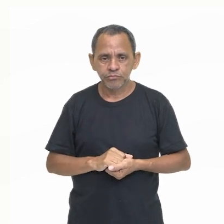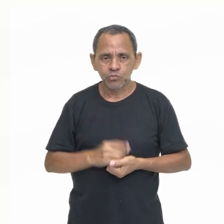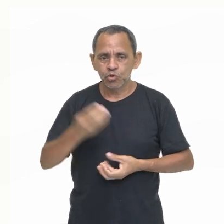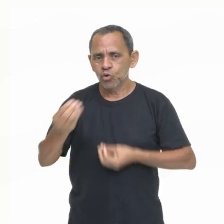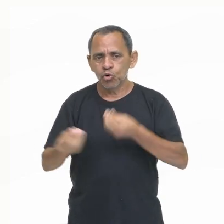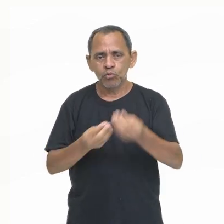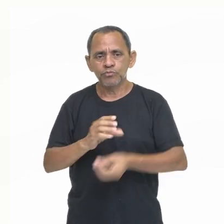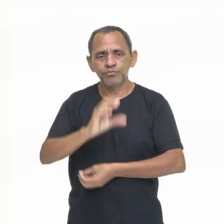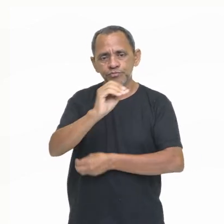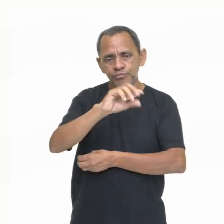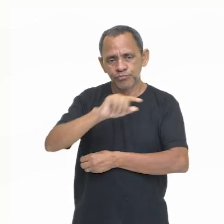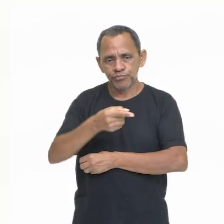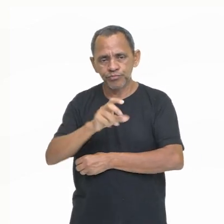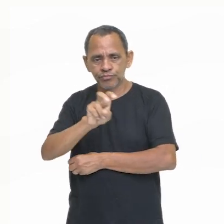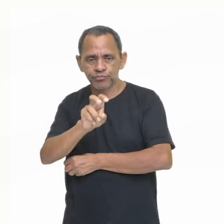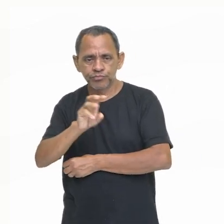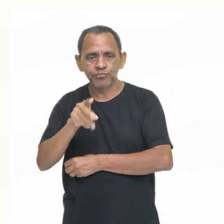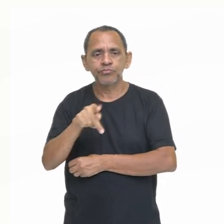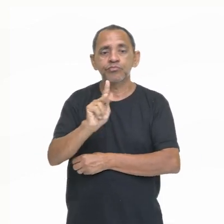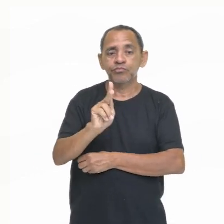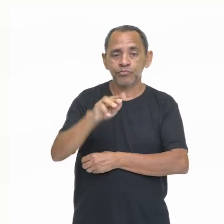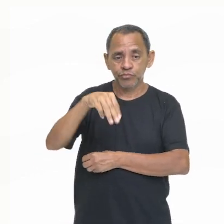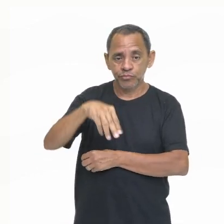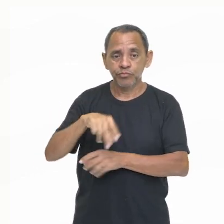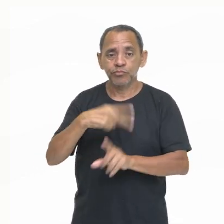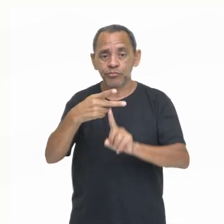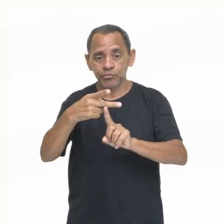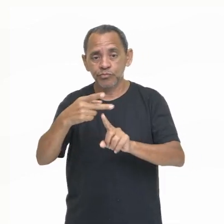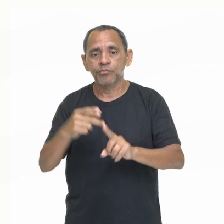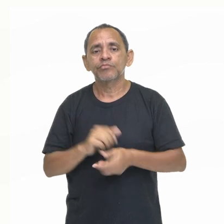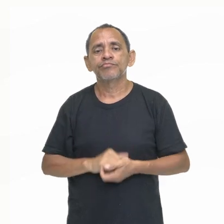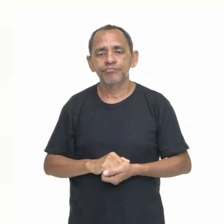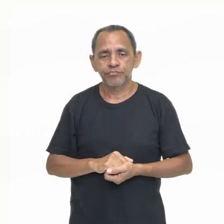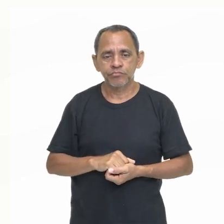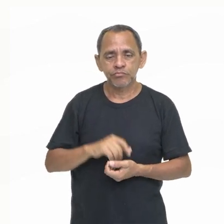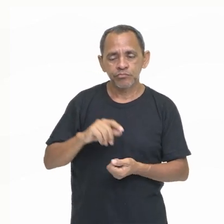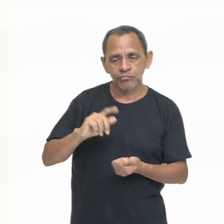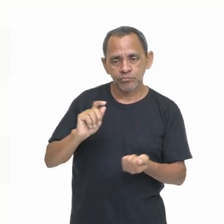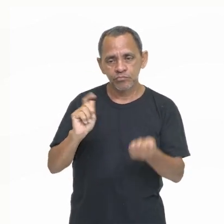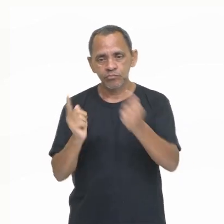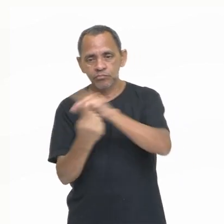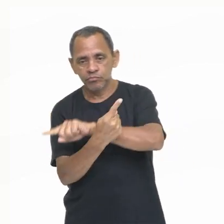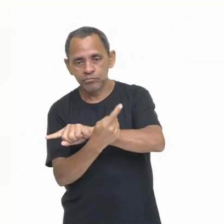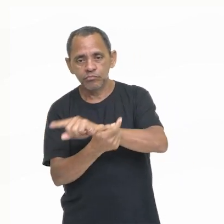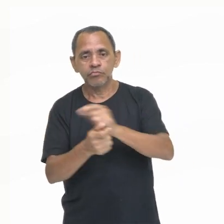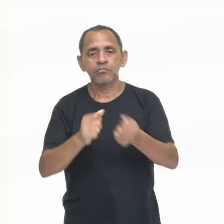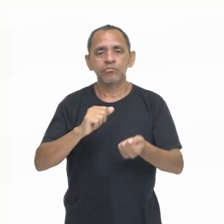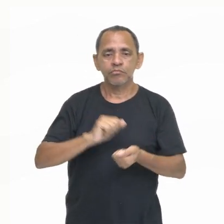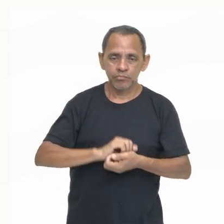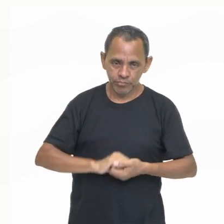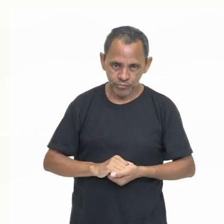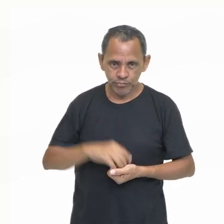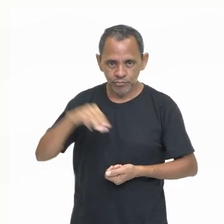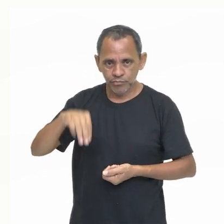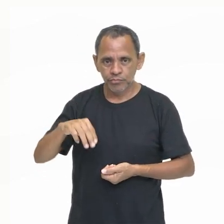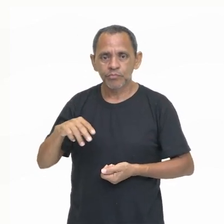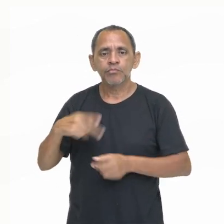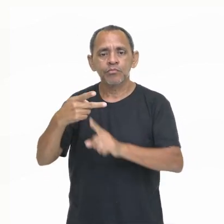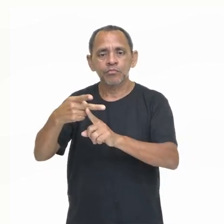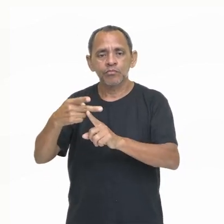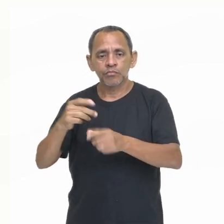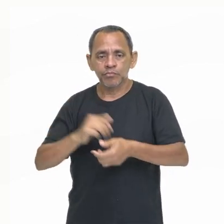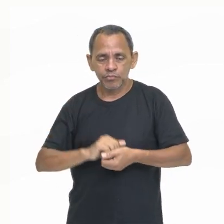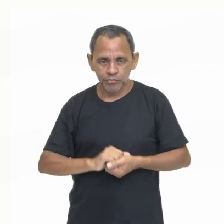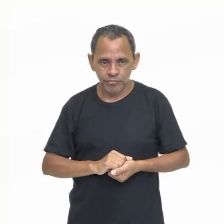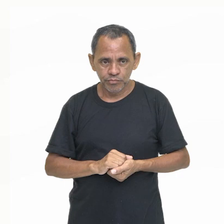transformar 0,5 quilômetro quadrado em metro quadrado. Então a dica, né, quando você multiplica por 100 ou então divide